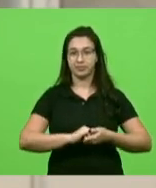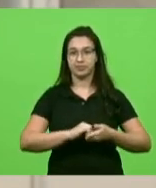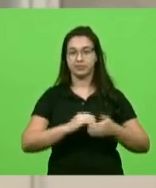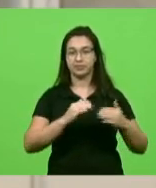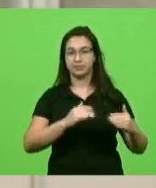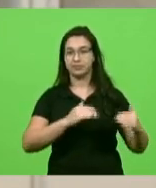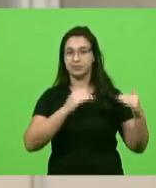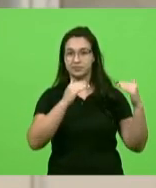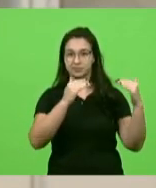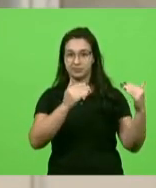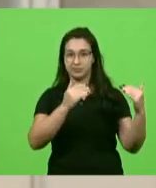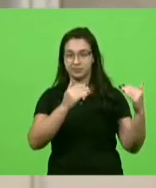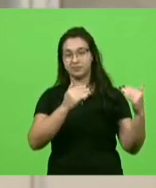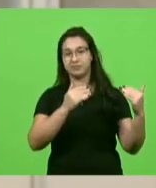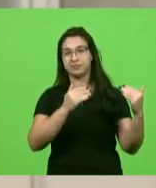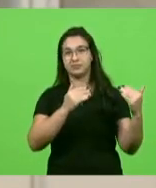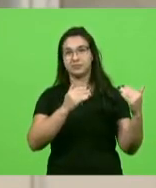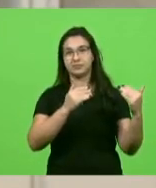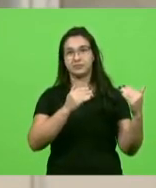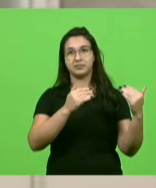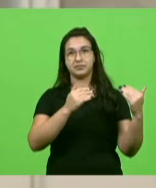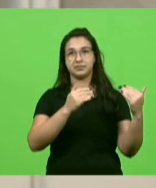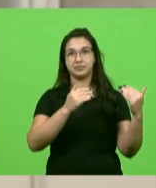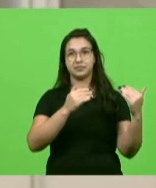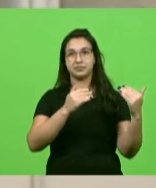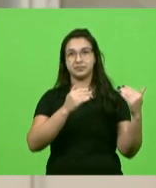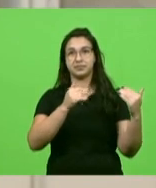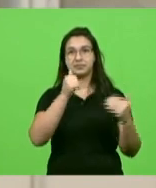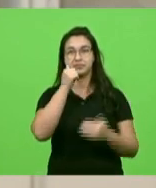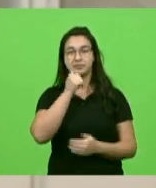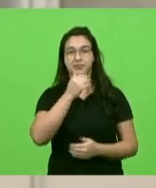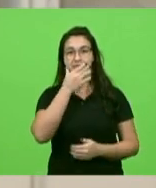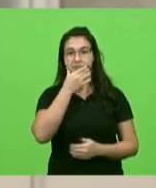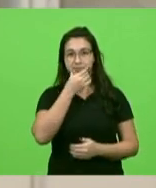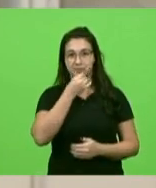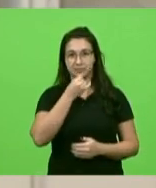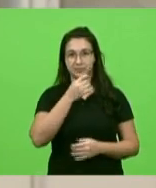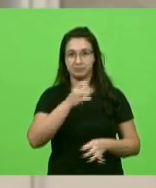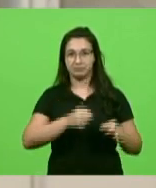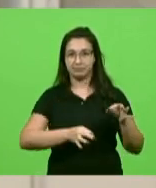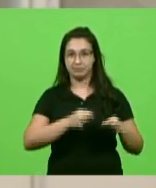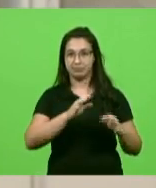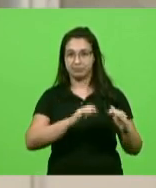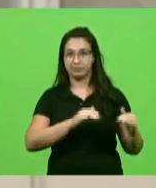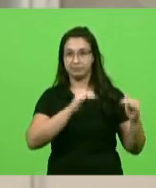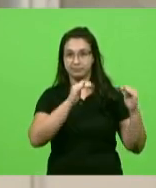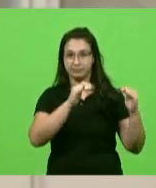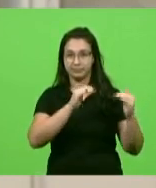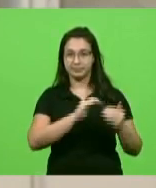excelentíssimos senhores o e senhoras desembargadores